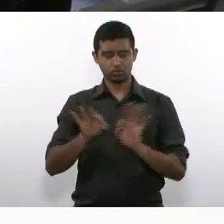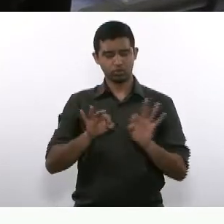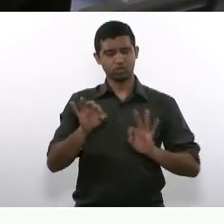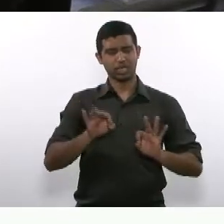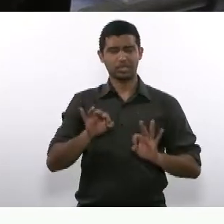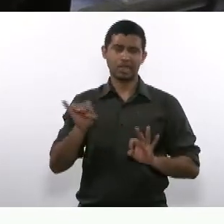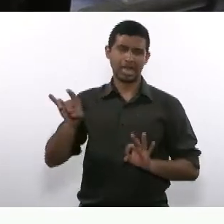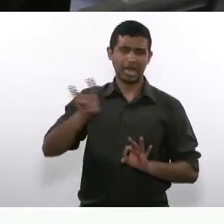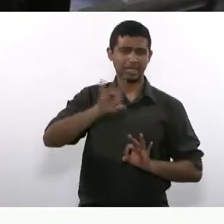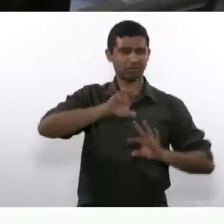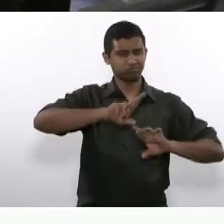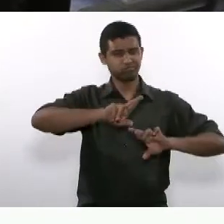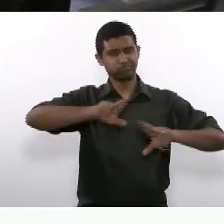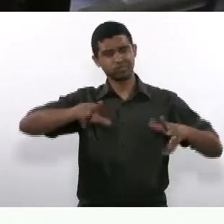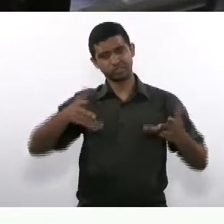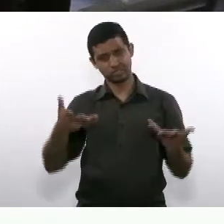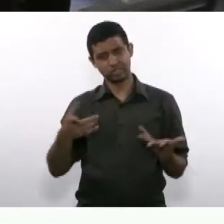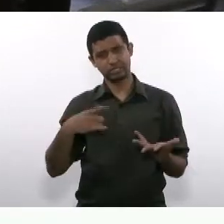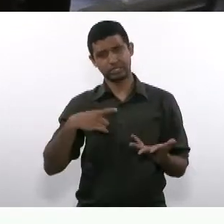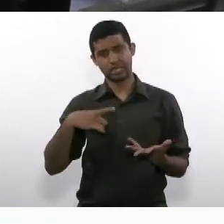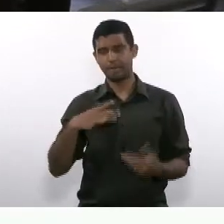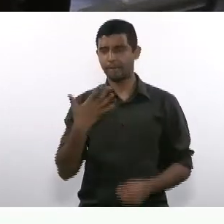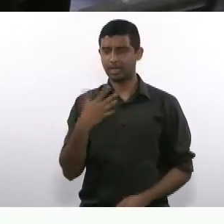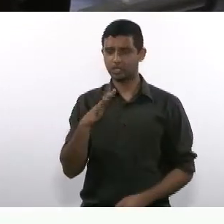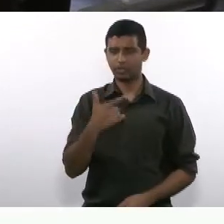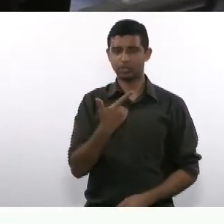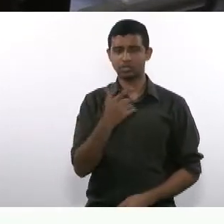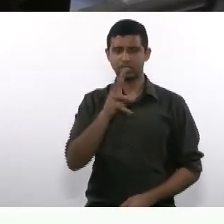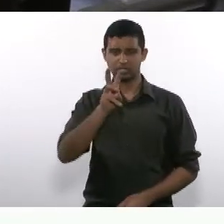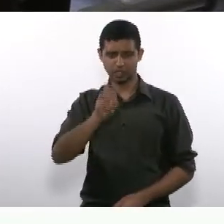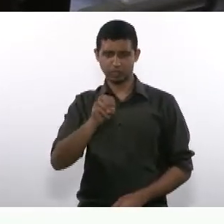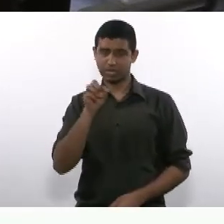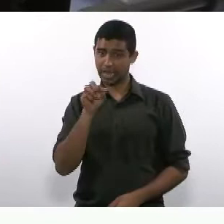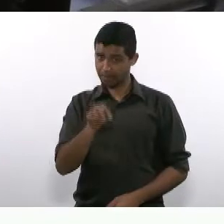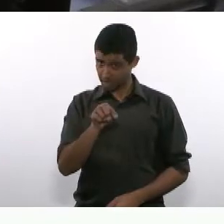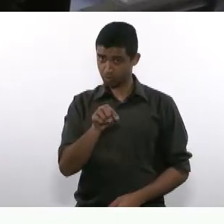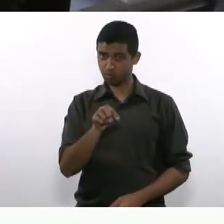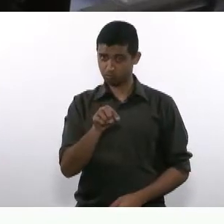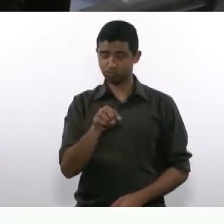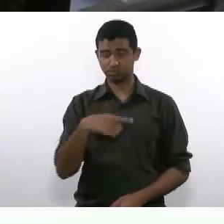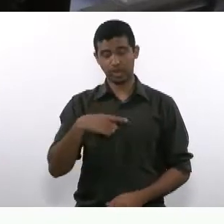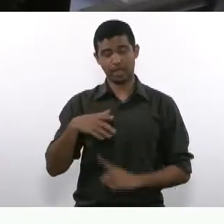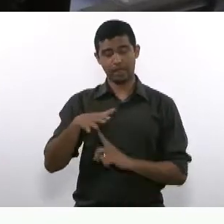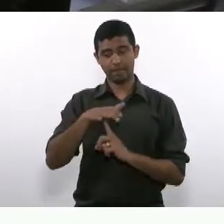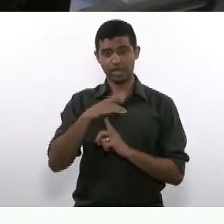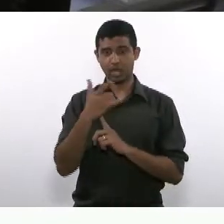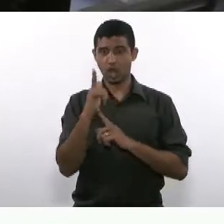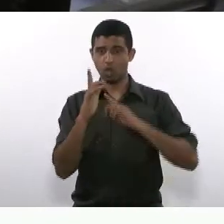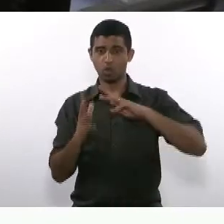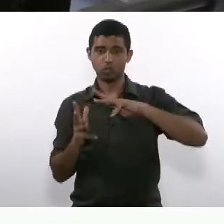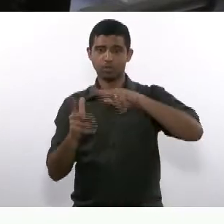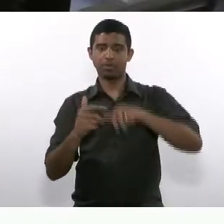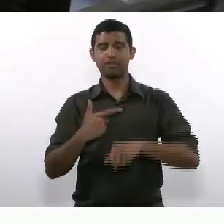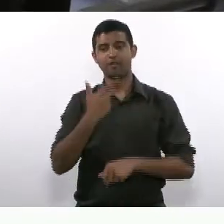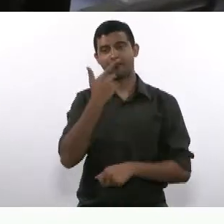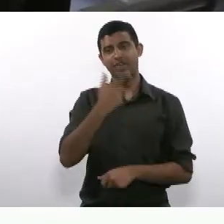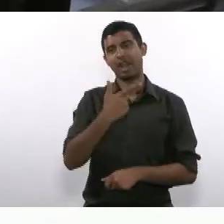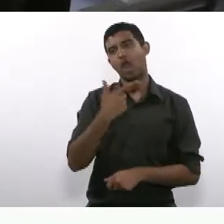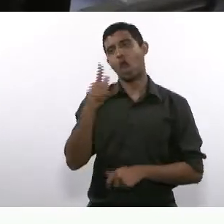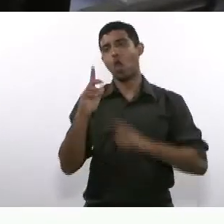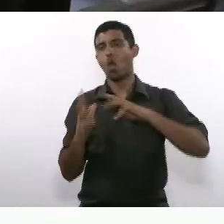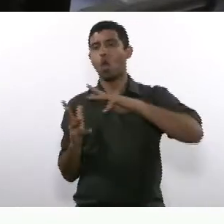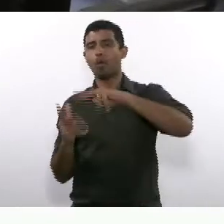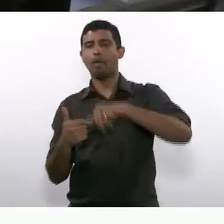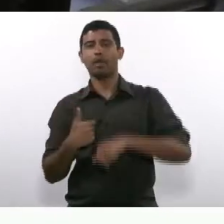diferenciados, mas é uma média de 250 mil reais por participação no exterior. E também não adianta a gente ir para o exterior com um standzinho de 12